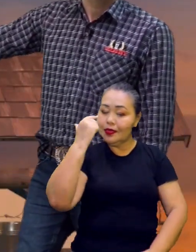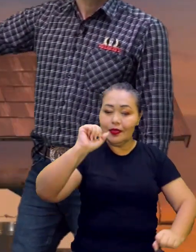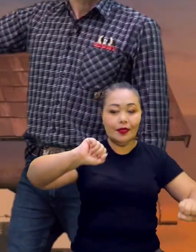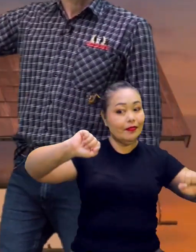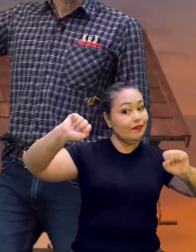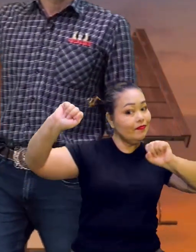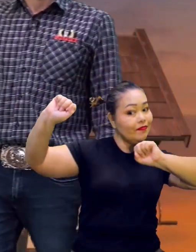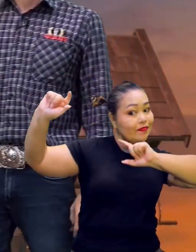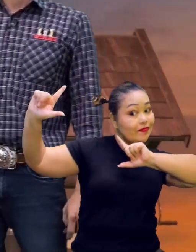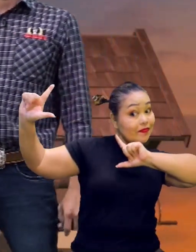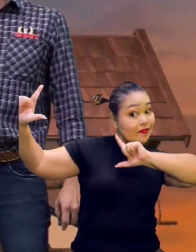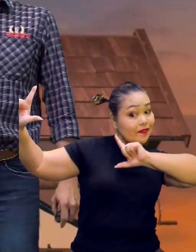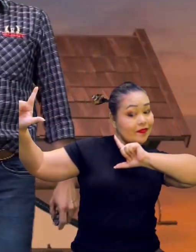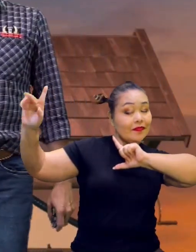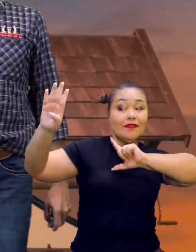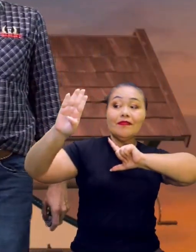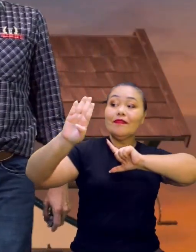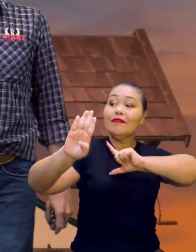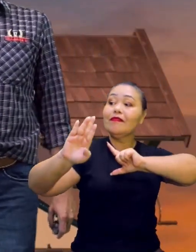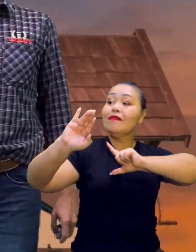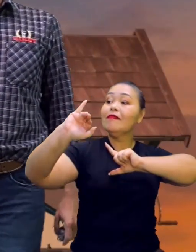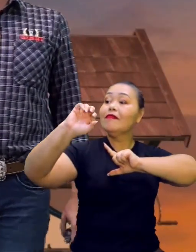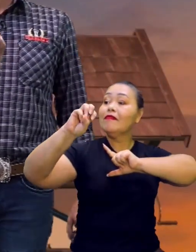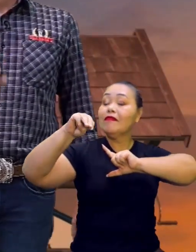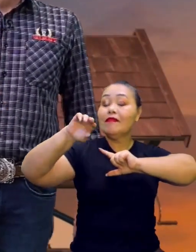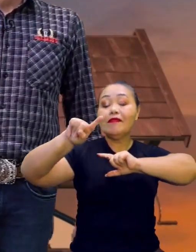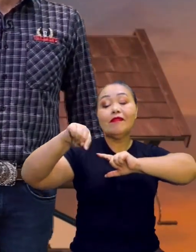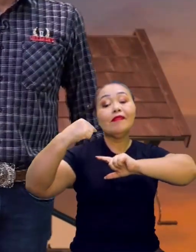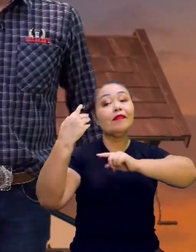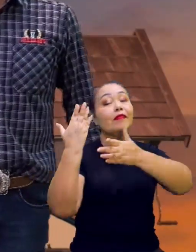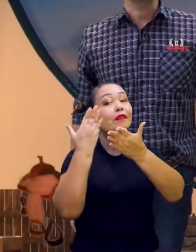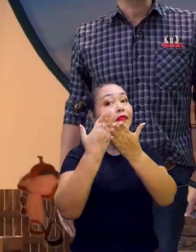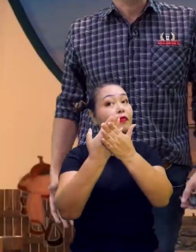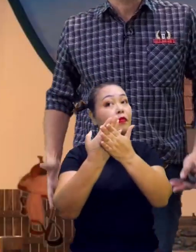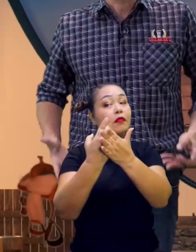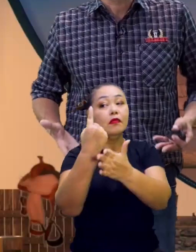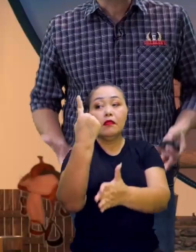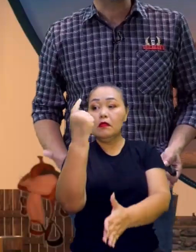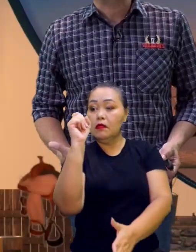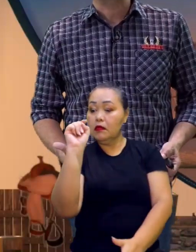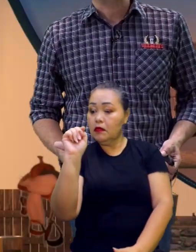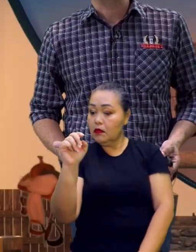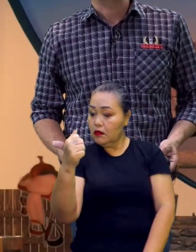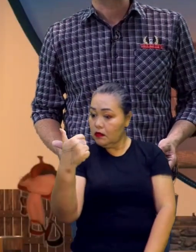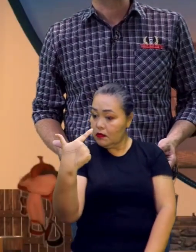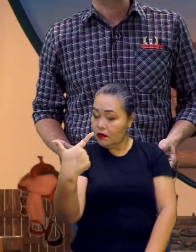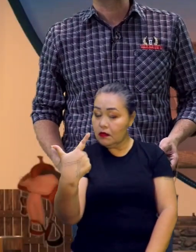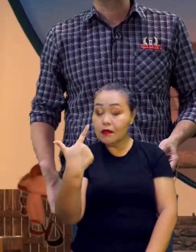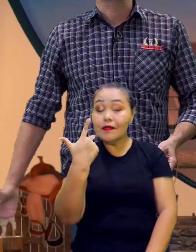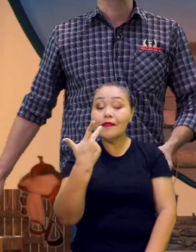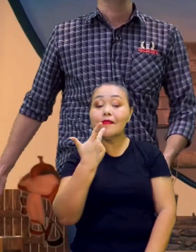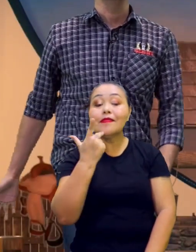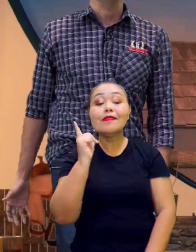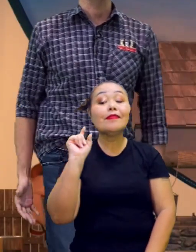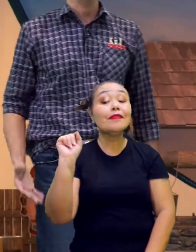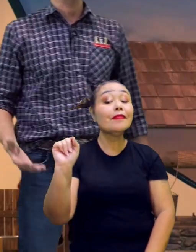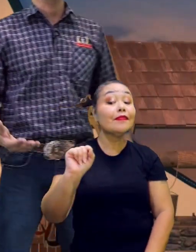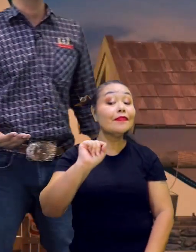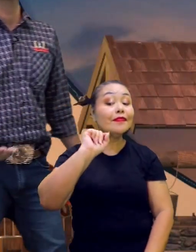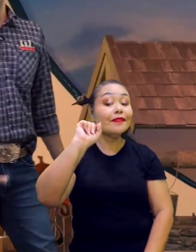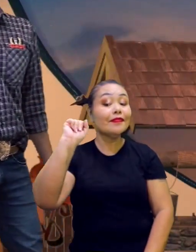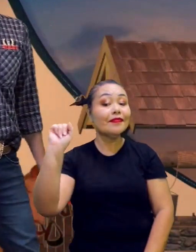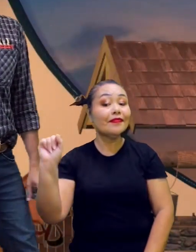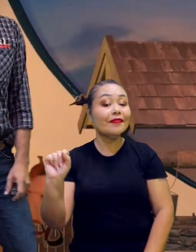nós, biomas, aula 1.2, e nós estávamos falando sobre o que, professor, em relação aos biomas?